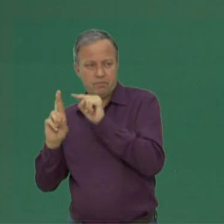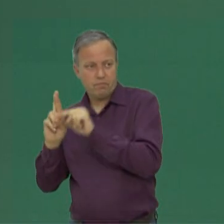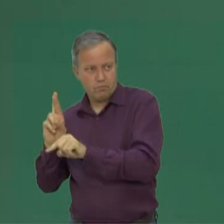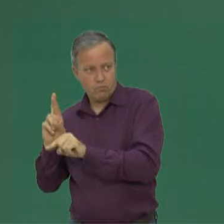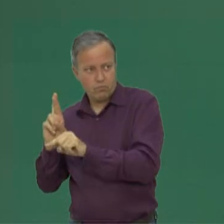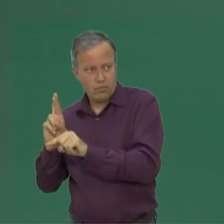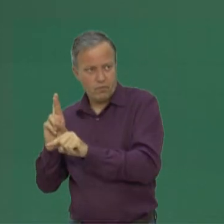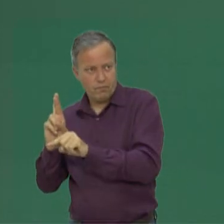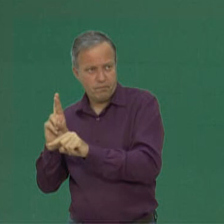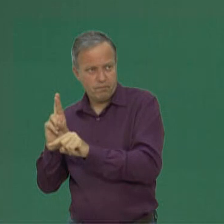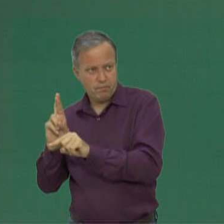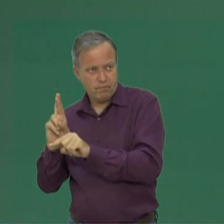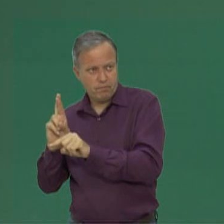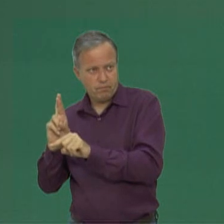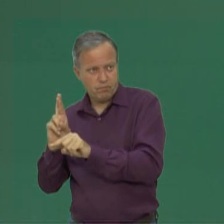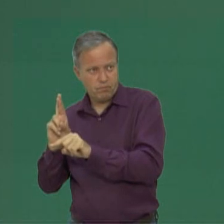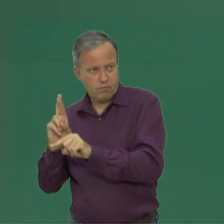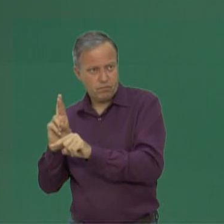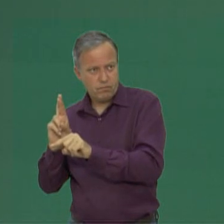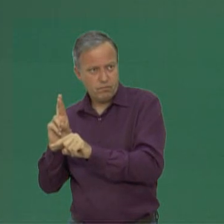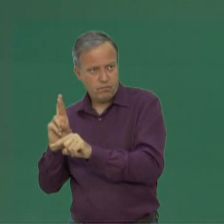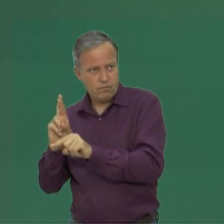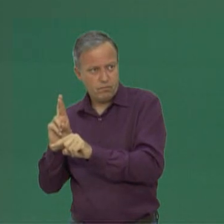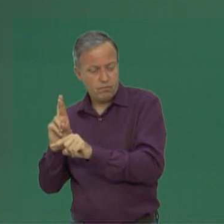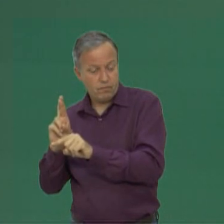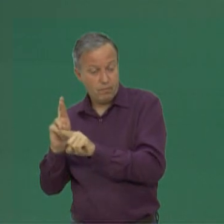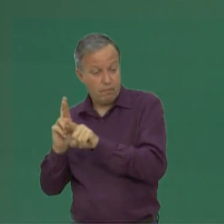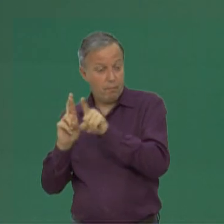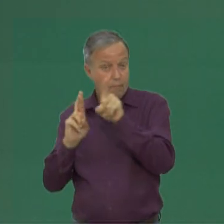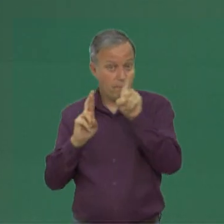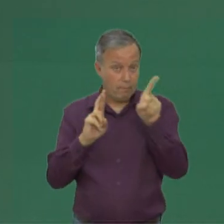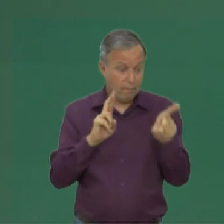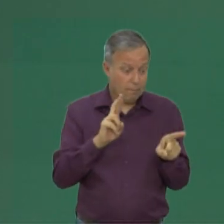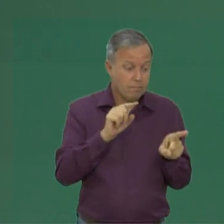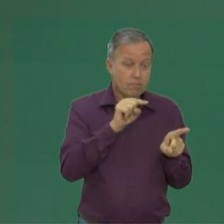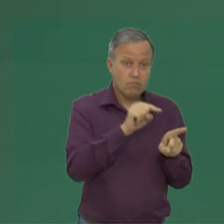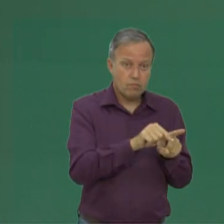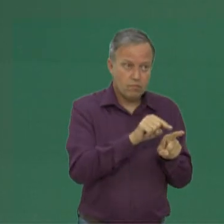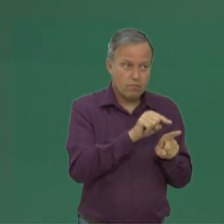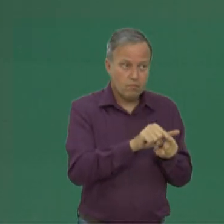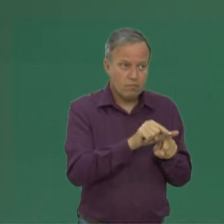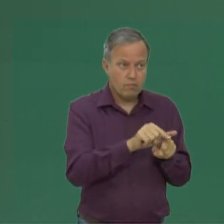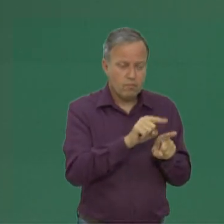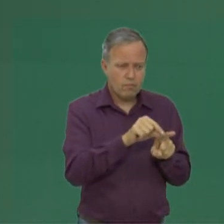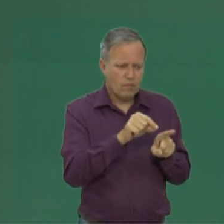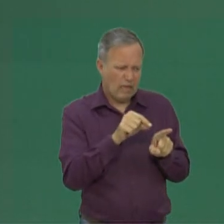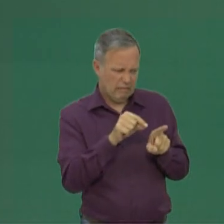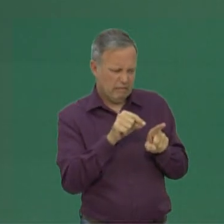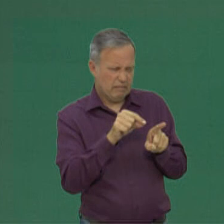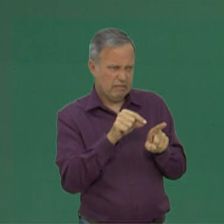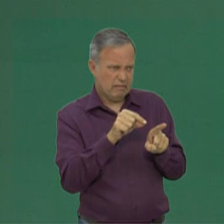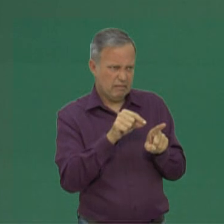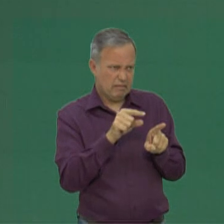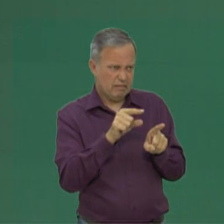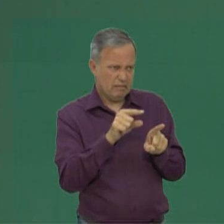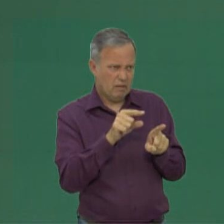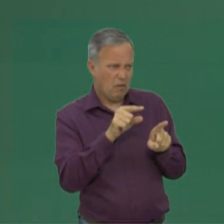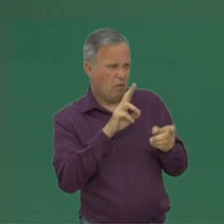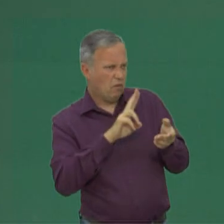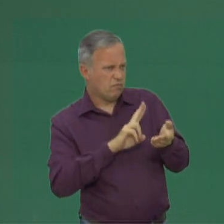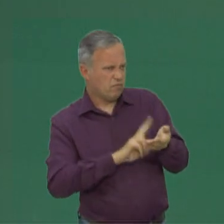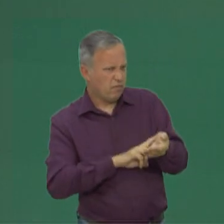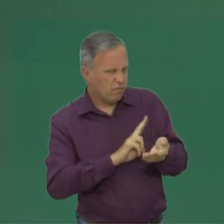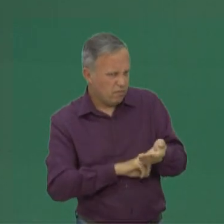que é sagrado, fala ali, cita a Bíblia, e, né, o que seria profano, o que seriam os